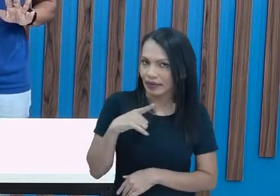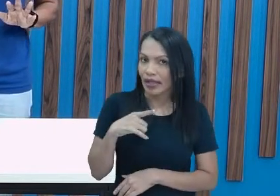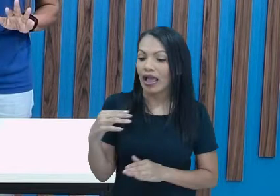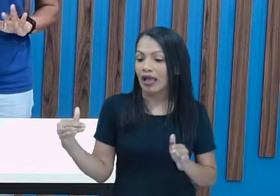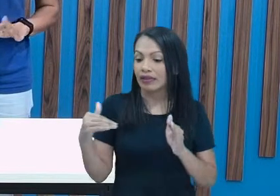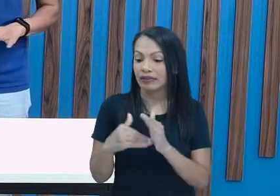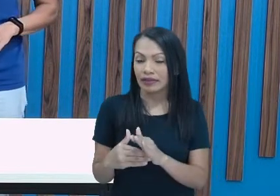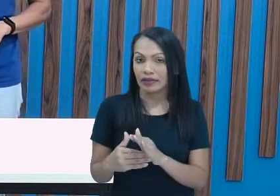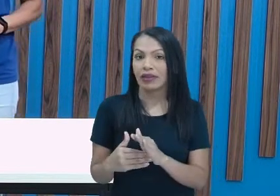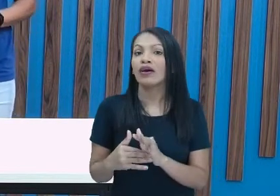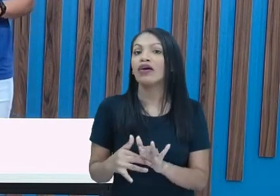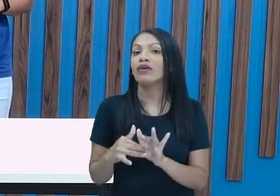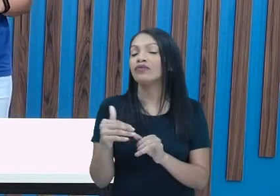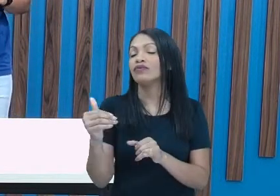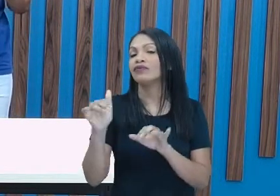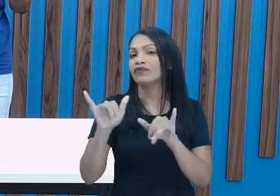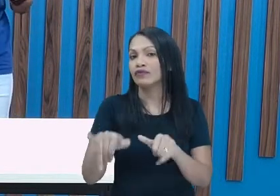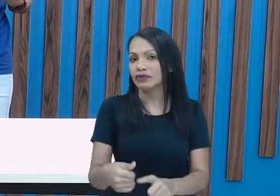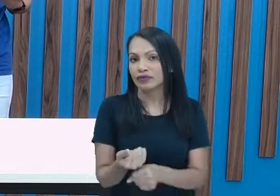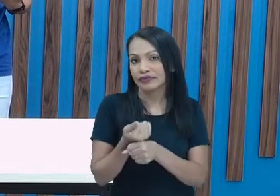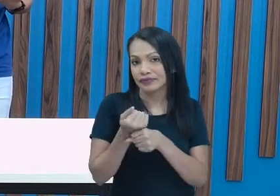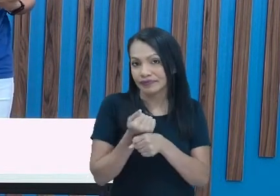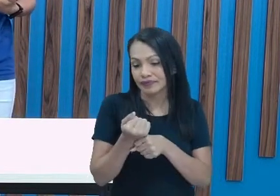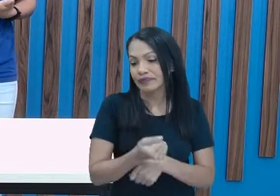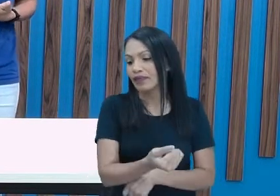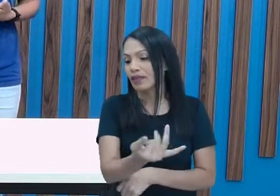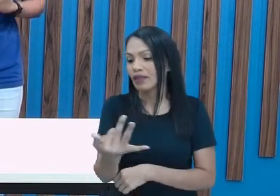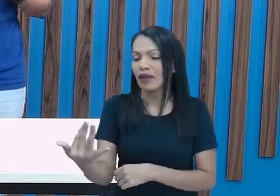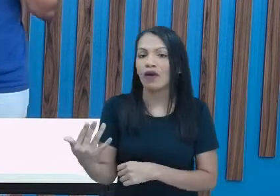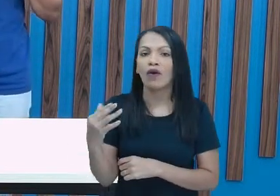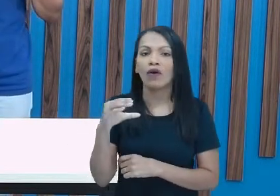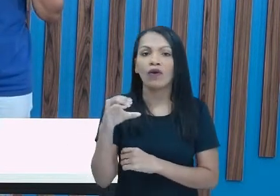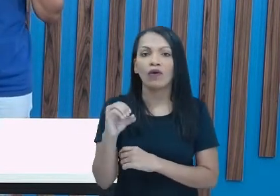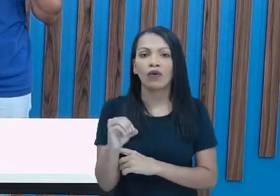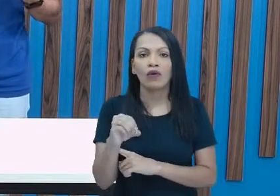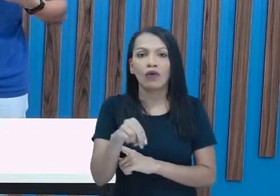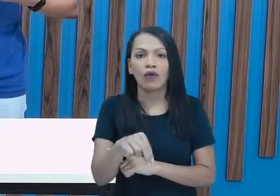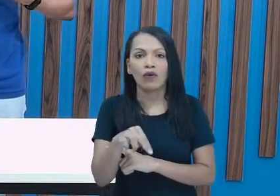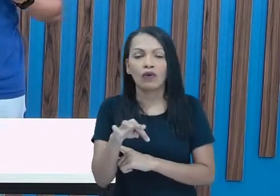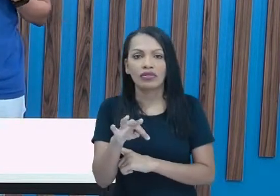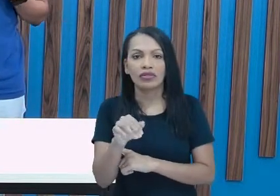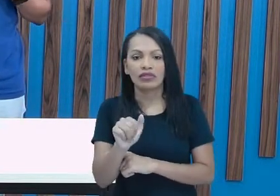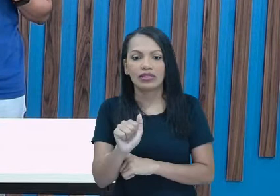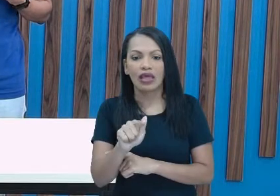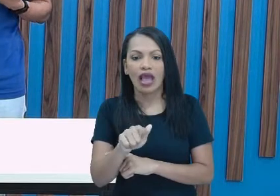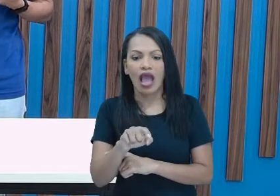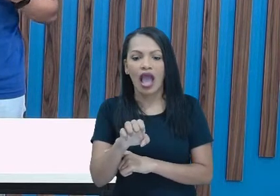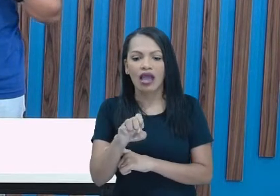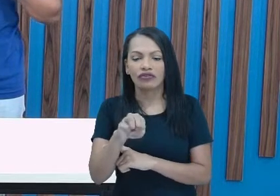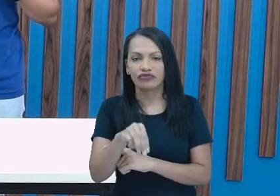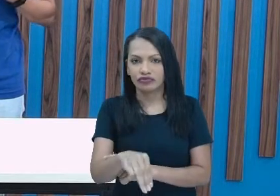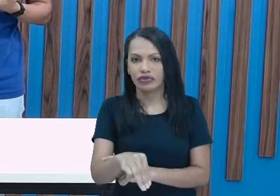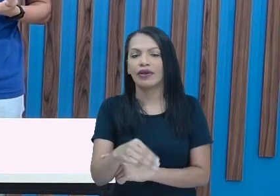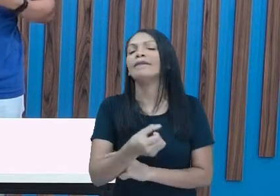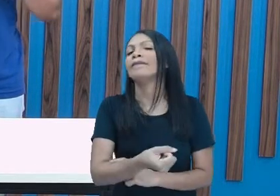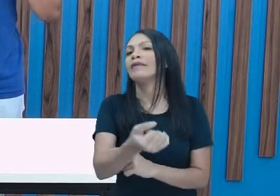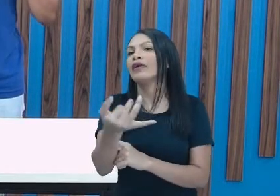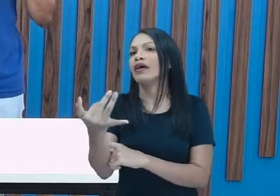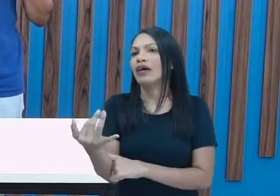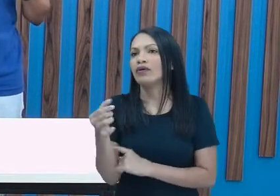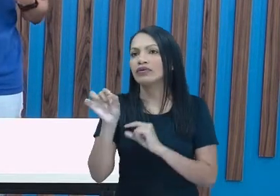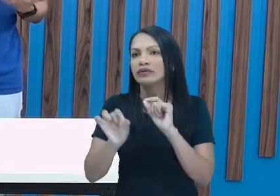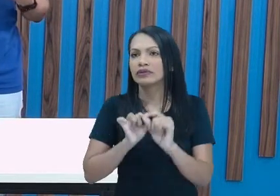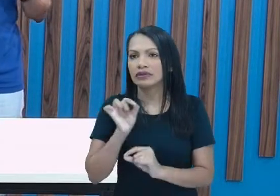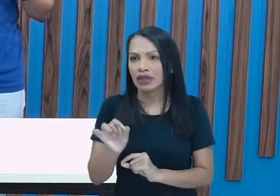final do ano, tá certo? Então, contagem é quando a gente determina, quando determinamos o número